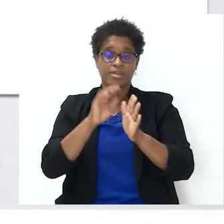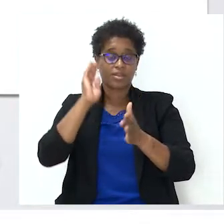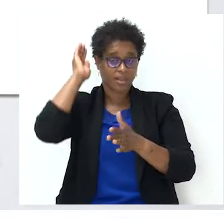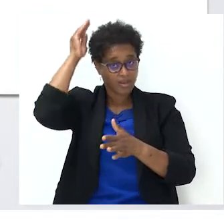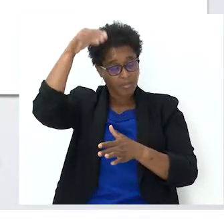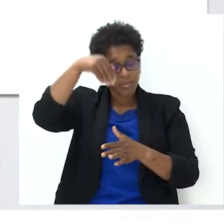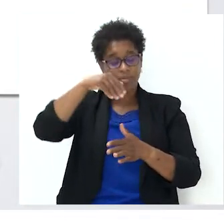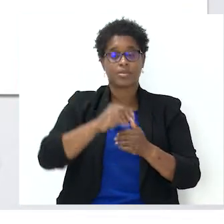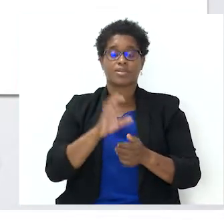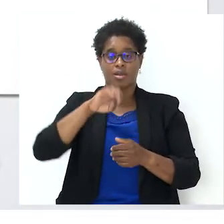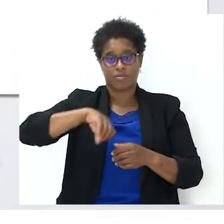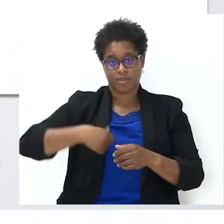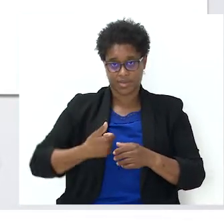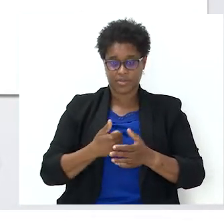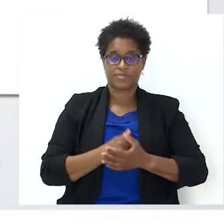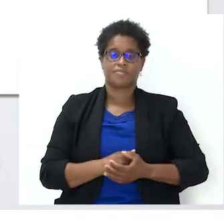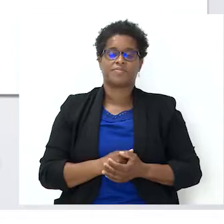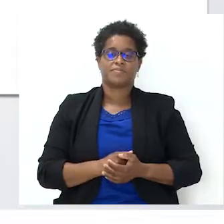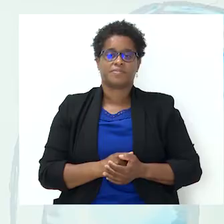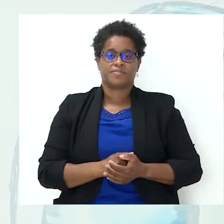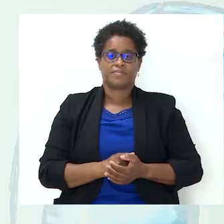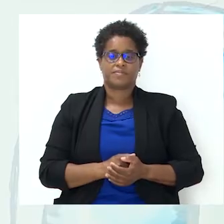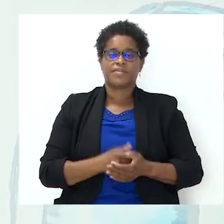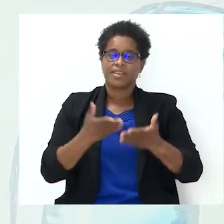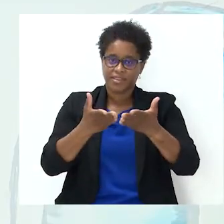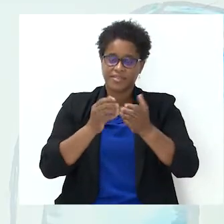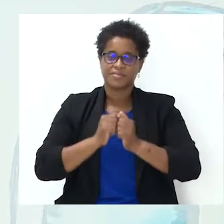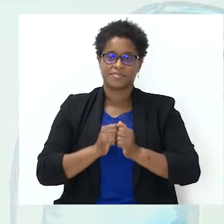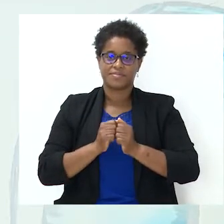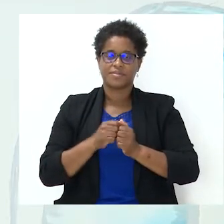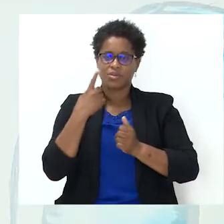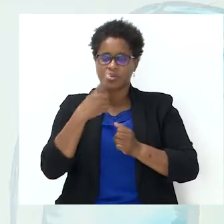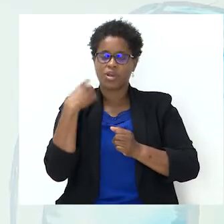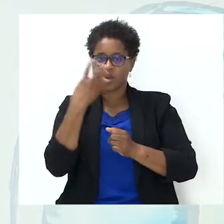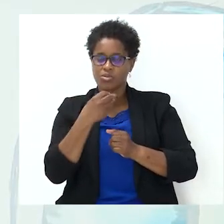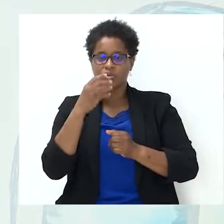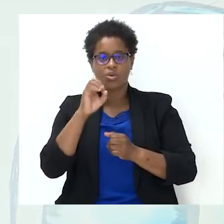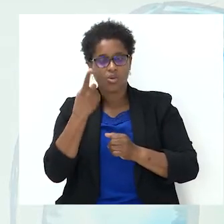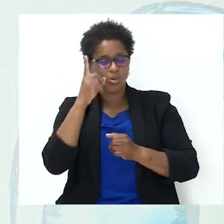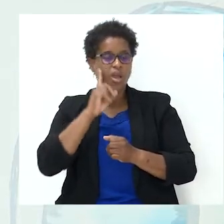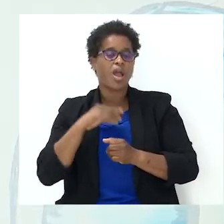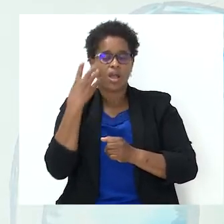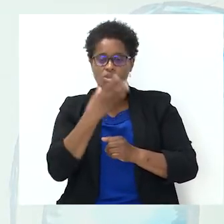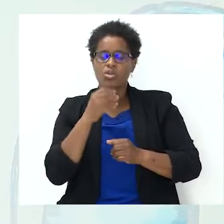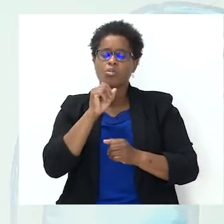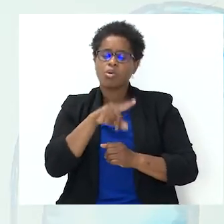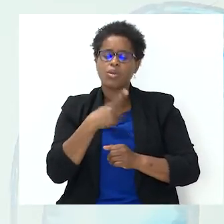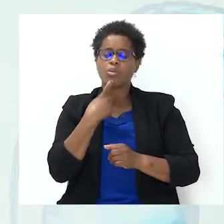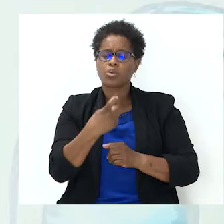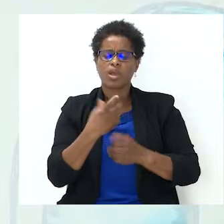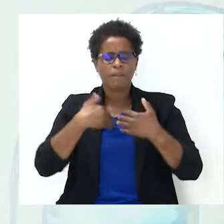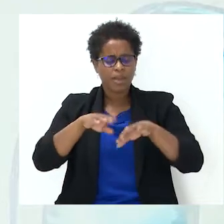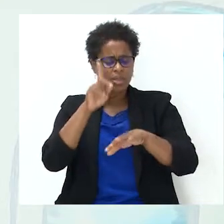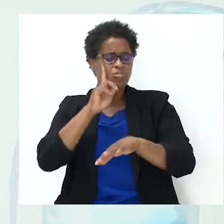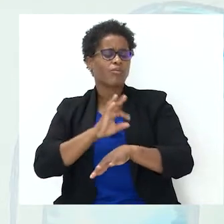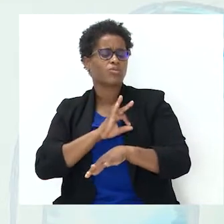da República de Cabo Verde. E aí, um aluno ou uma aluna pode perguntar: mas